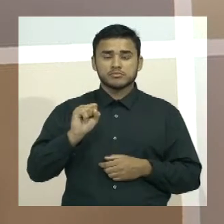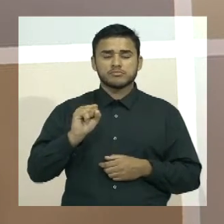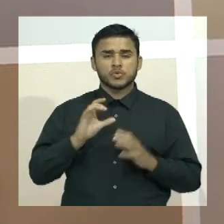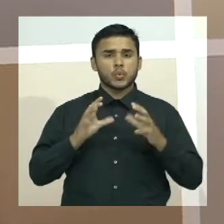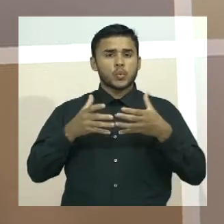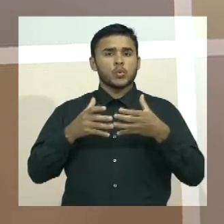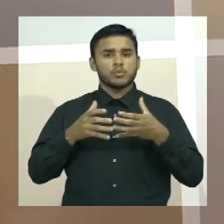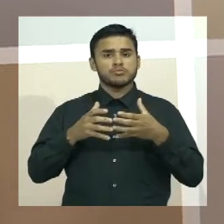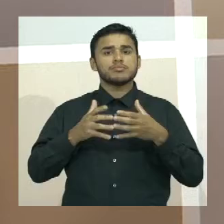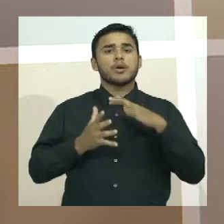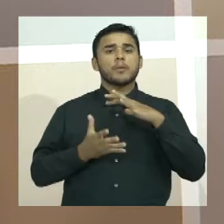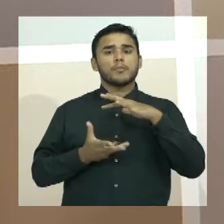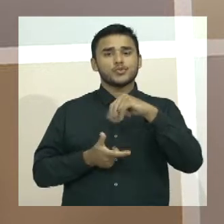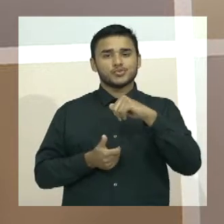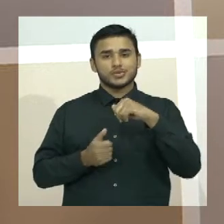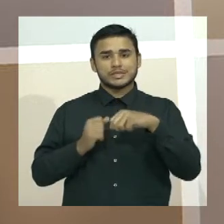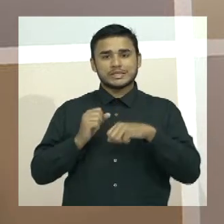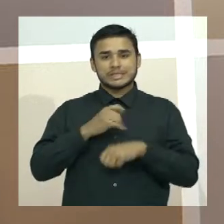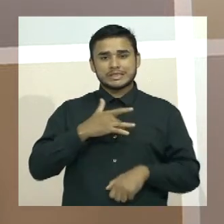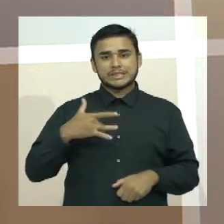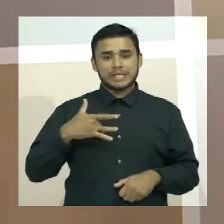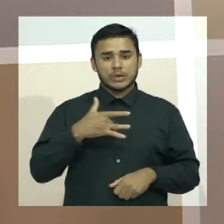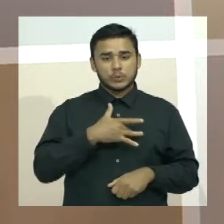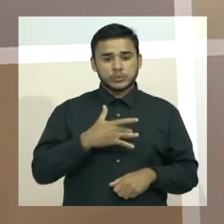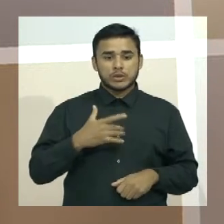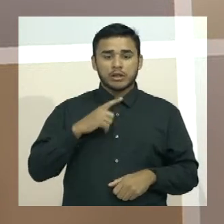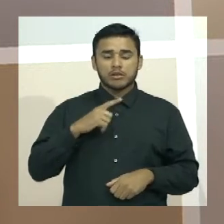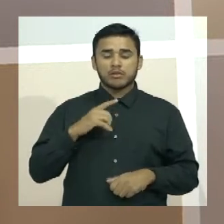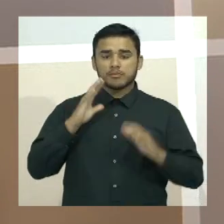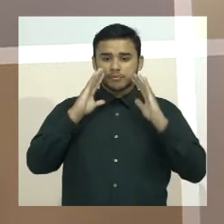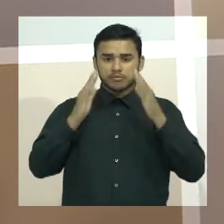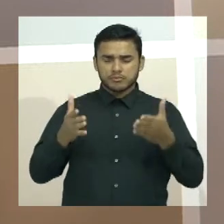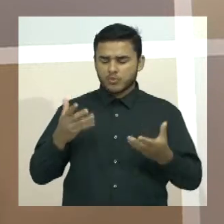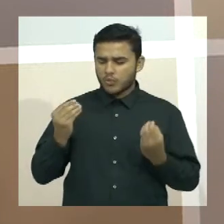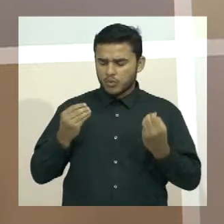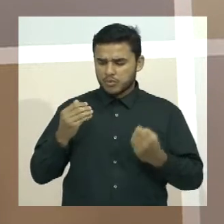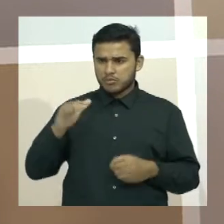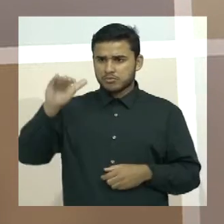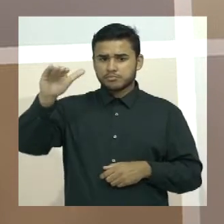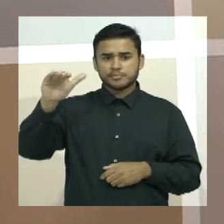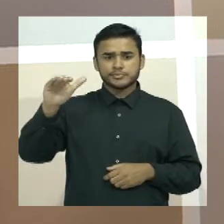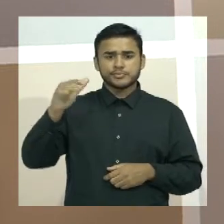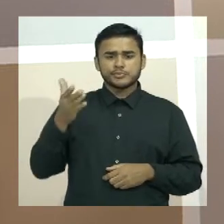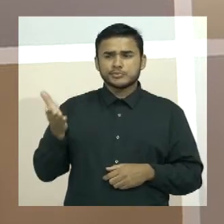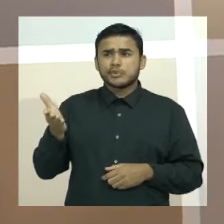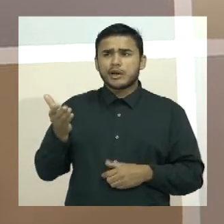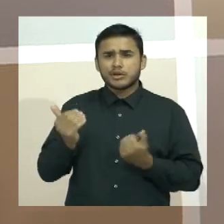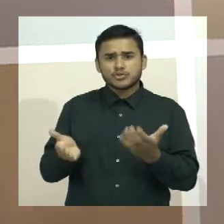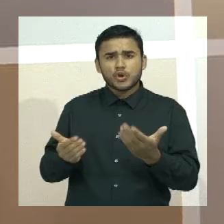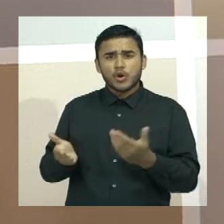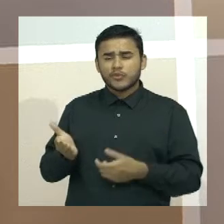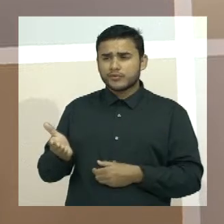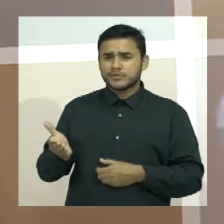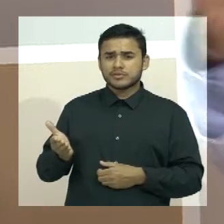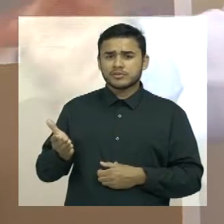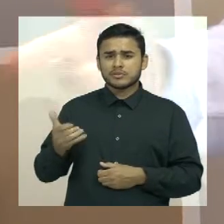perigoso é a questão social. São crianças tendo outras crianças, deveriam estar estudando e não tendo que trabalhar para cuidar